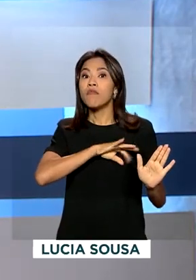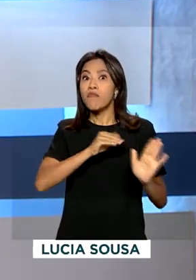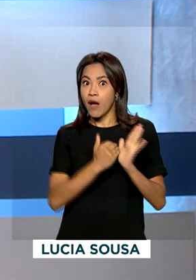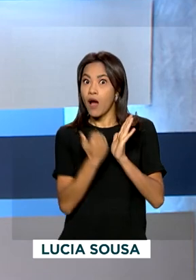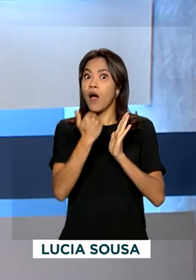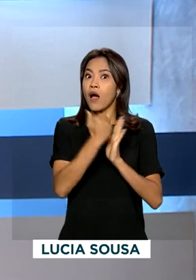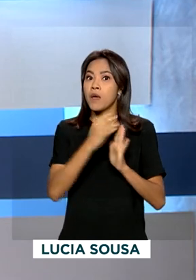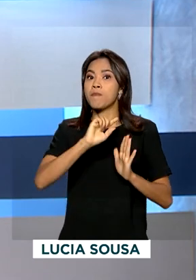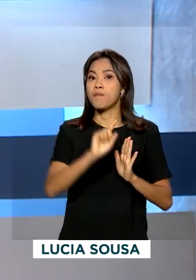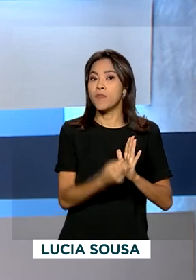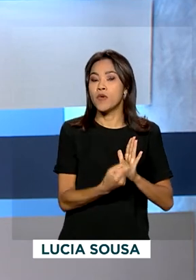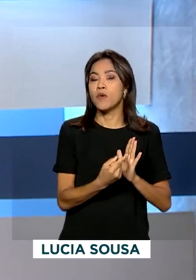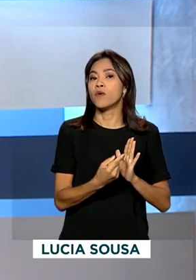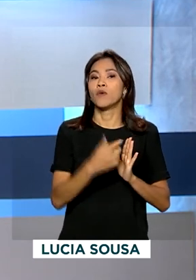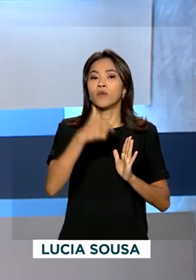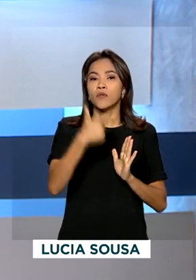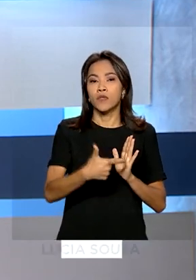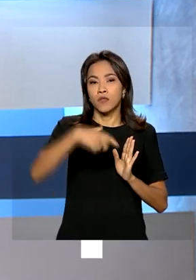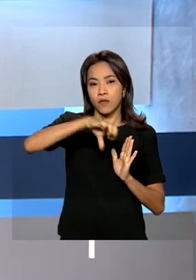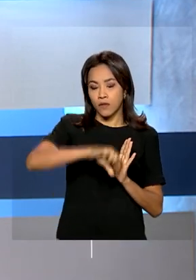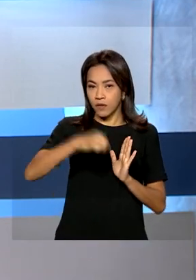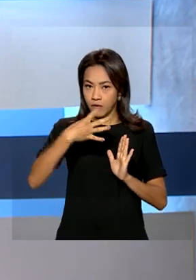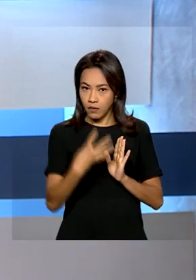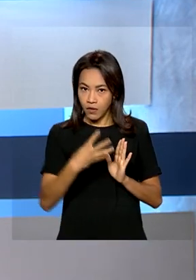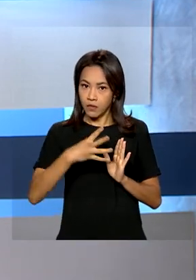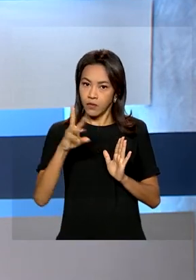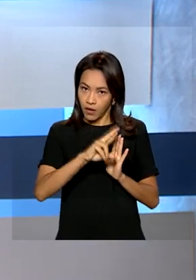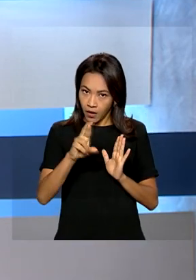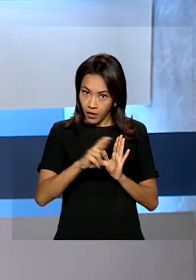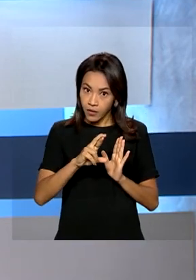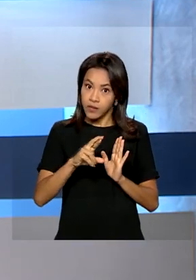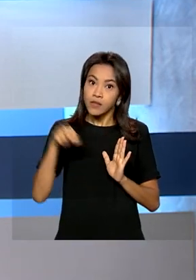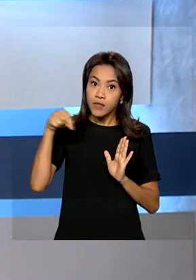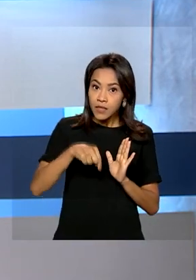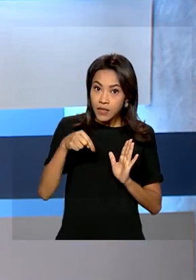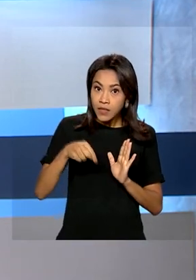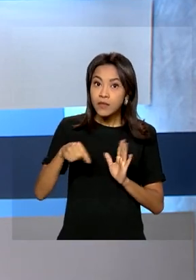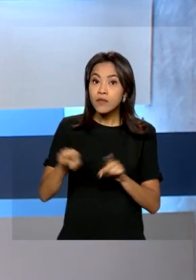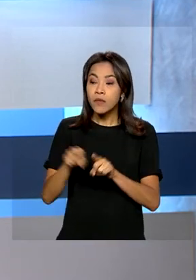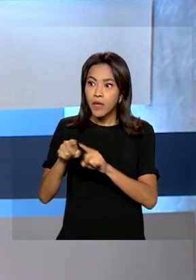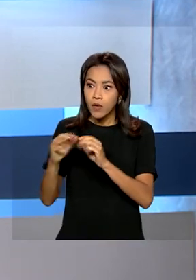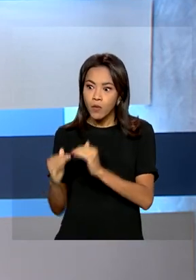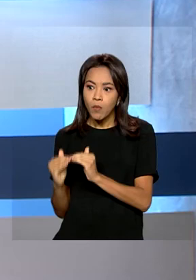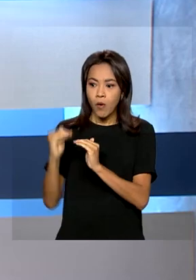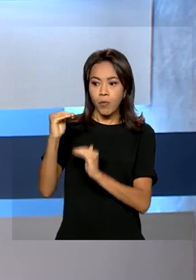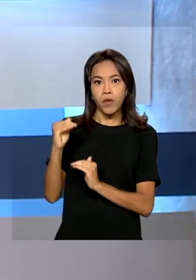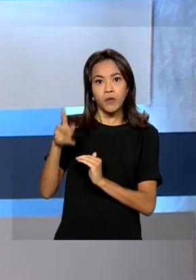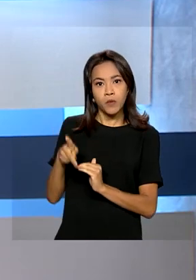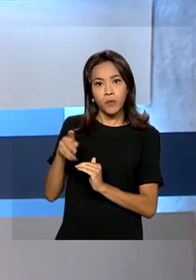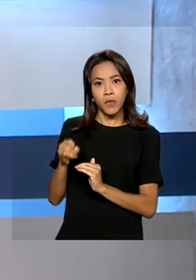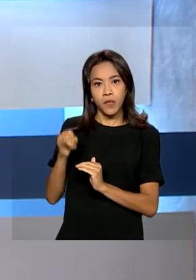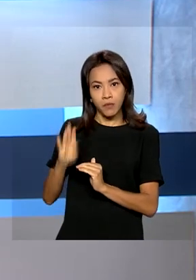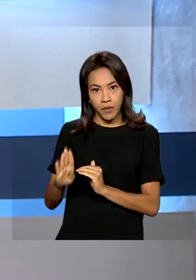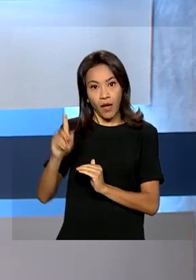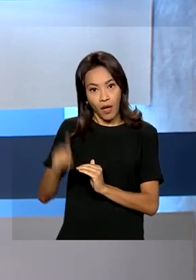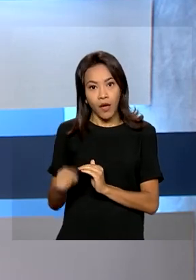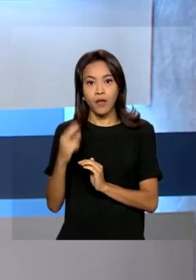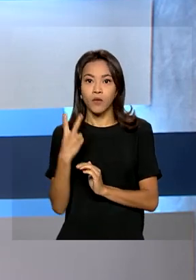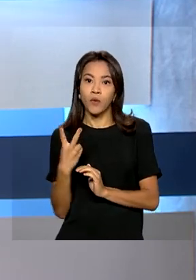R$ 1.294. A previsão de crescimento do produto interno bruto, PIB, é de 2